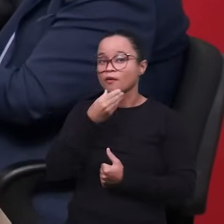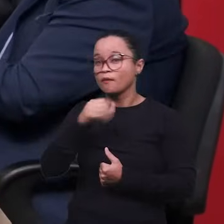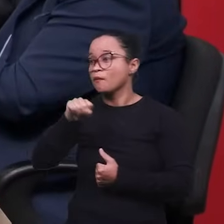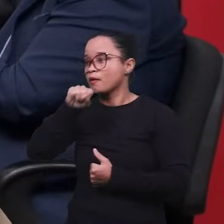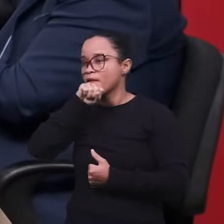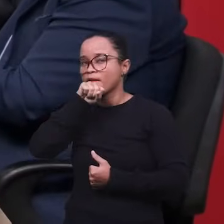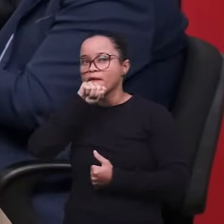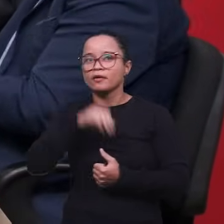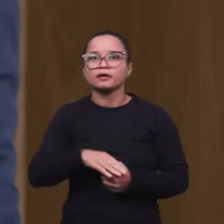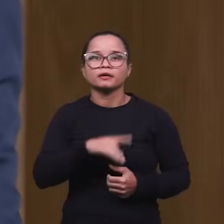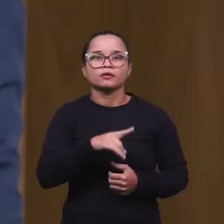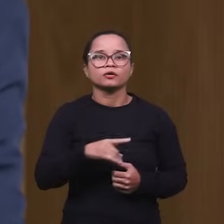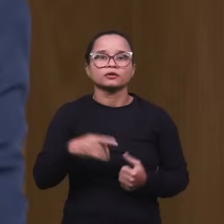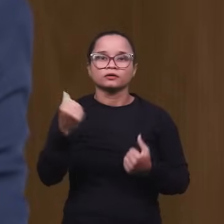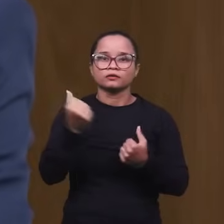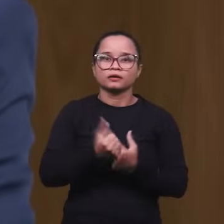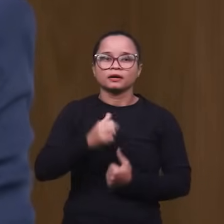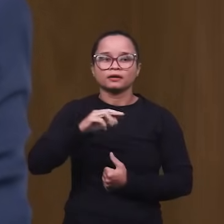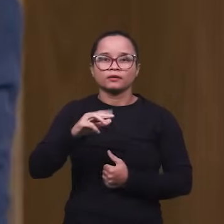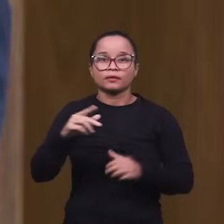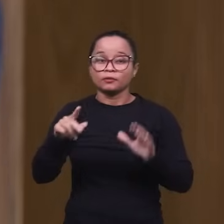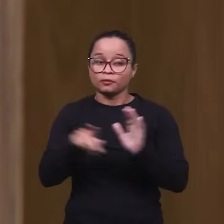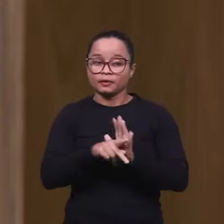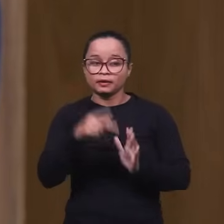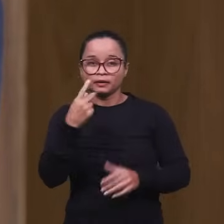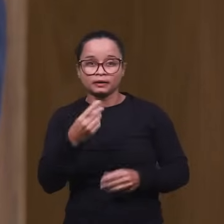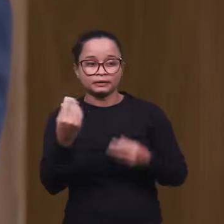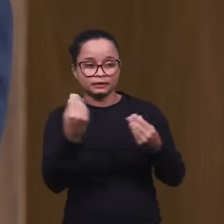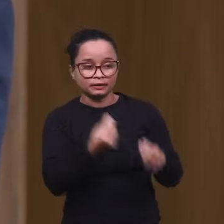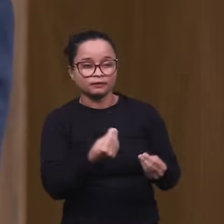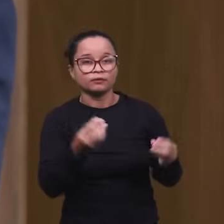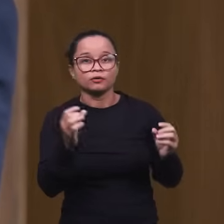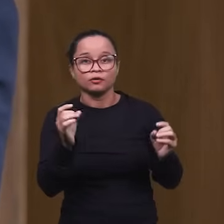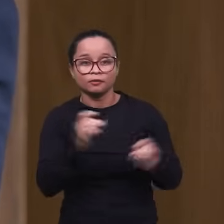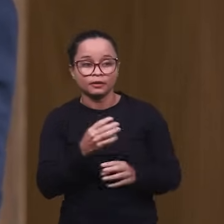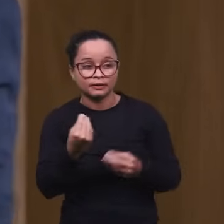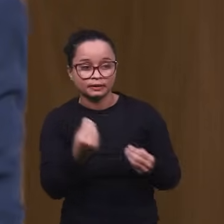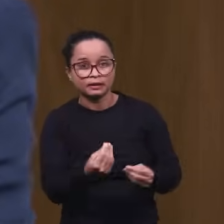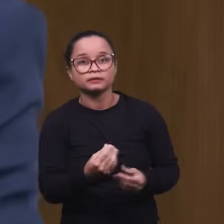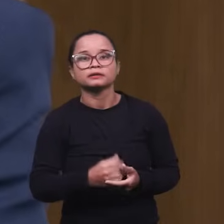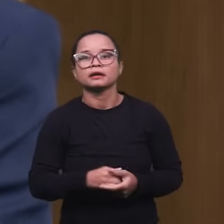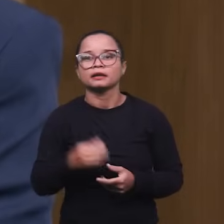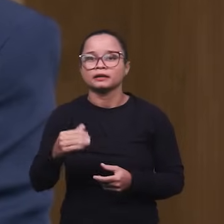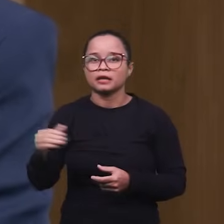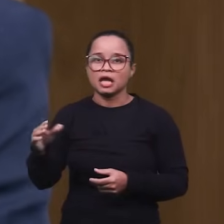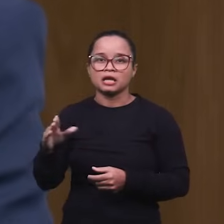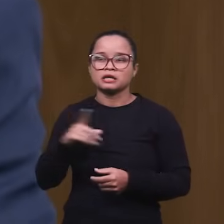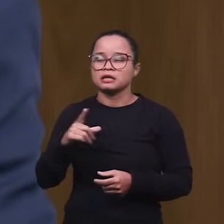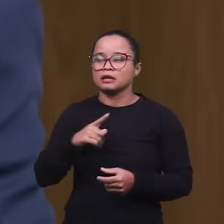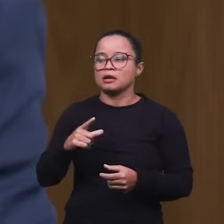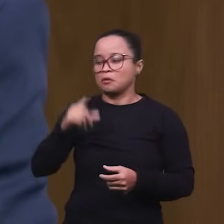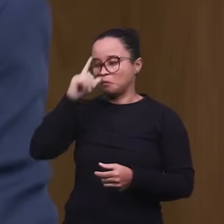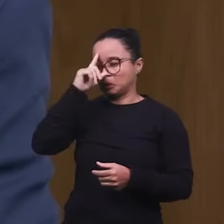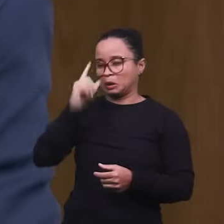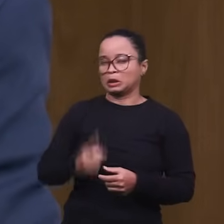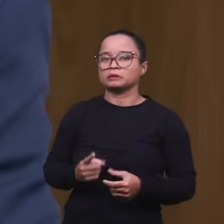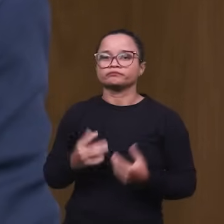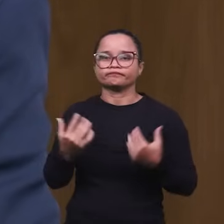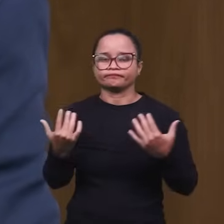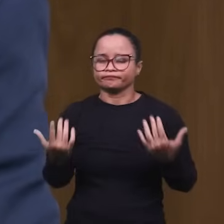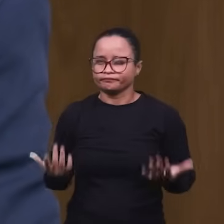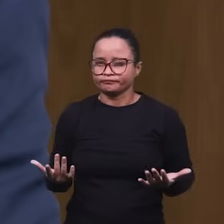quis um lugar que não era dele e o pai já tinha dado a definição do que era e ele quis passar à frente,